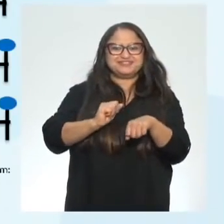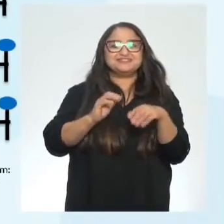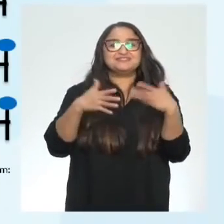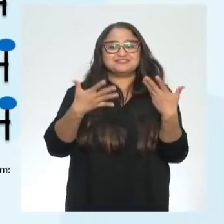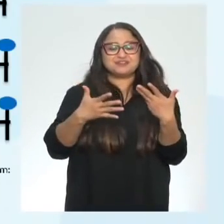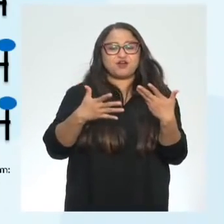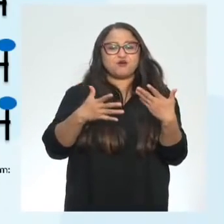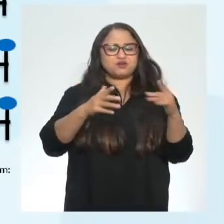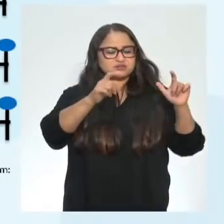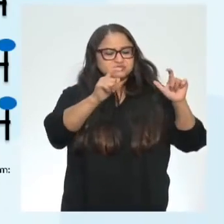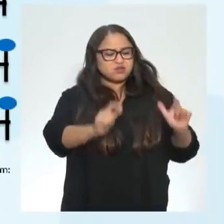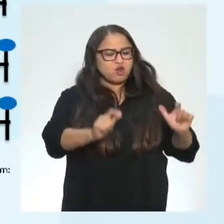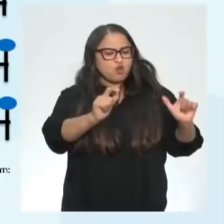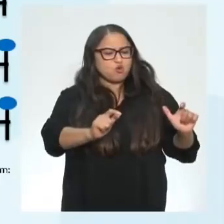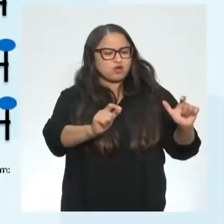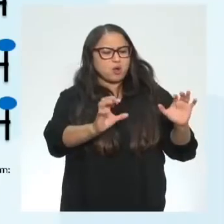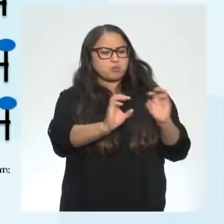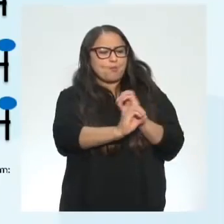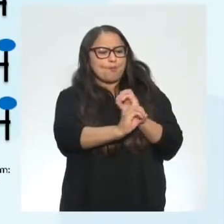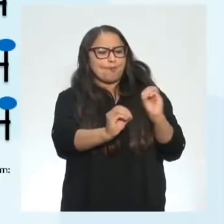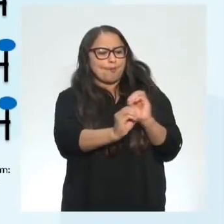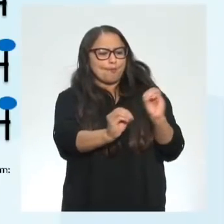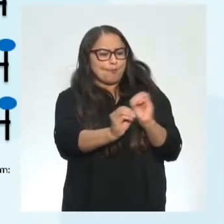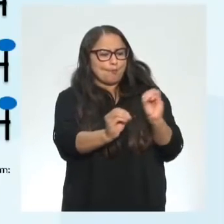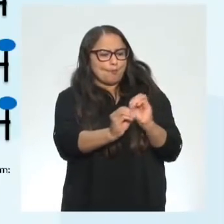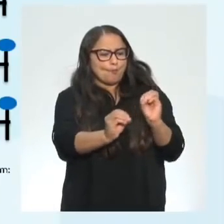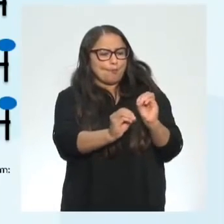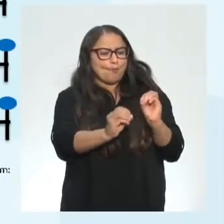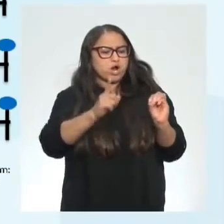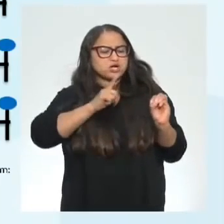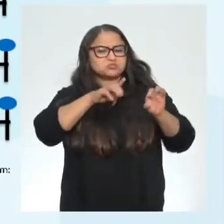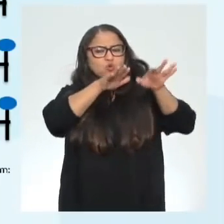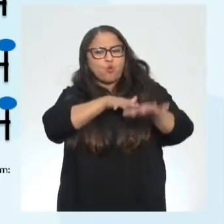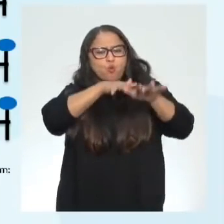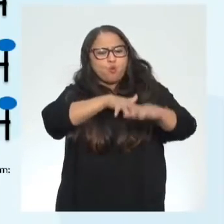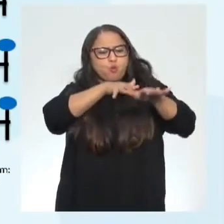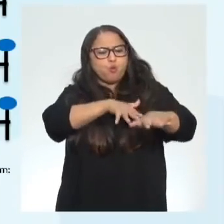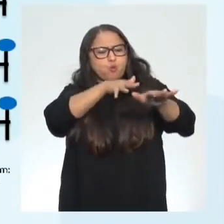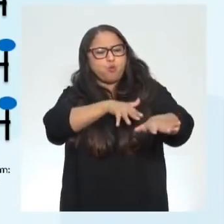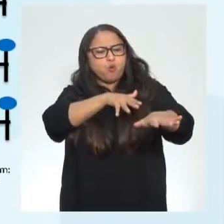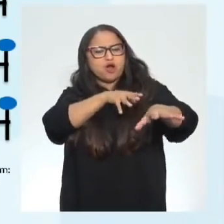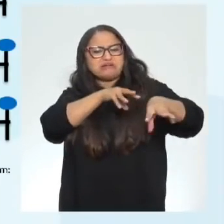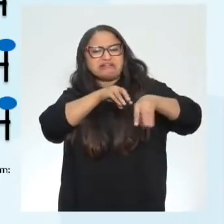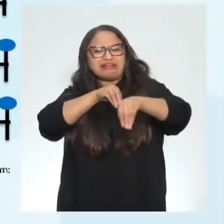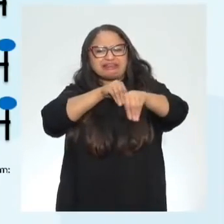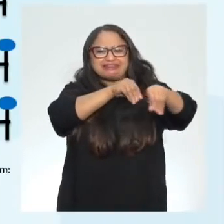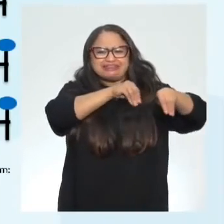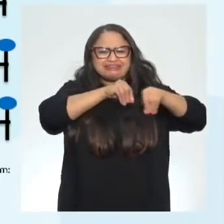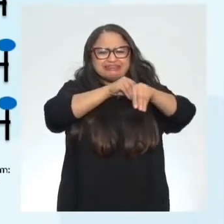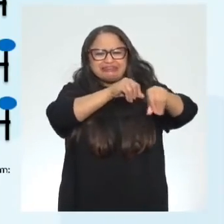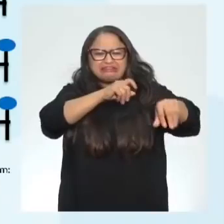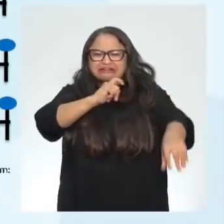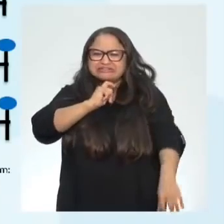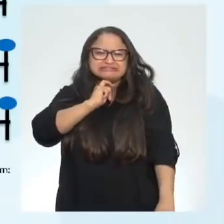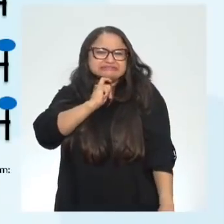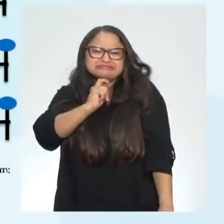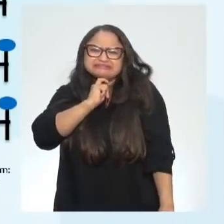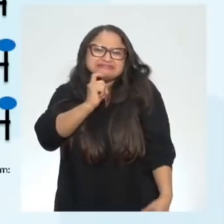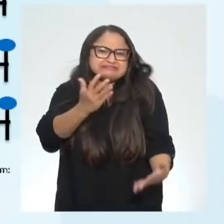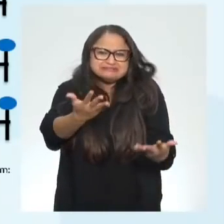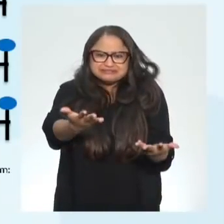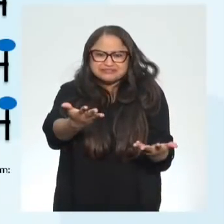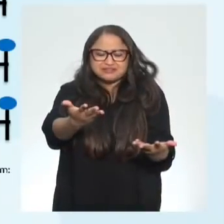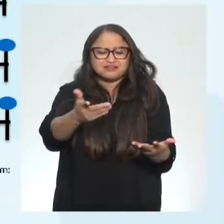lugar vazio onde as tropas se encontravam era chamada de terra de ninguém. E olha, dentro